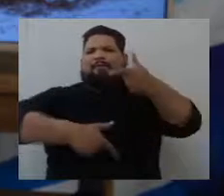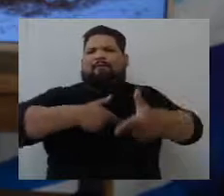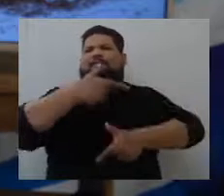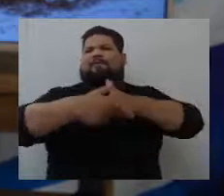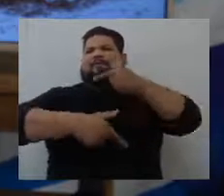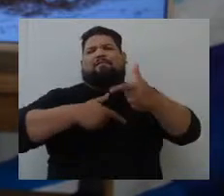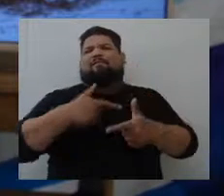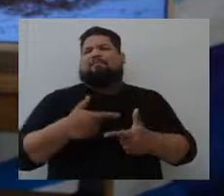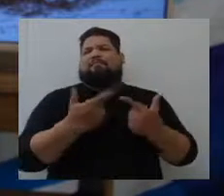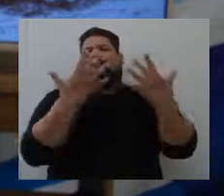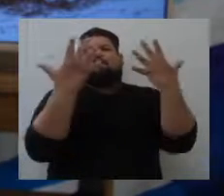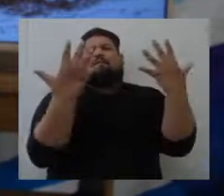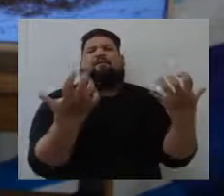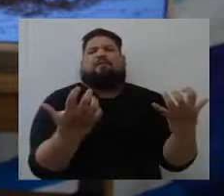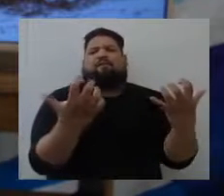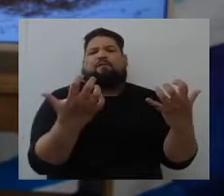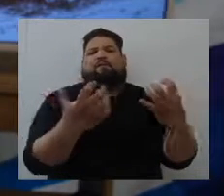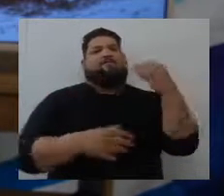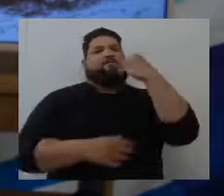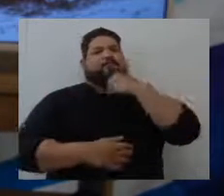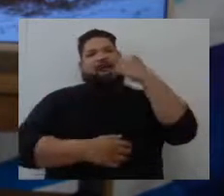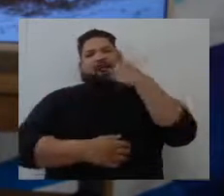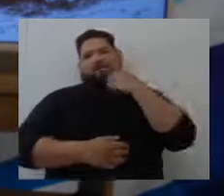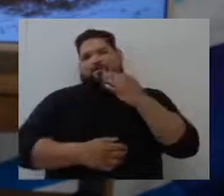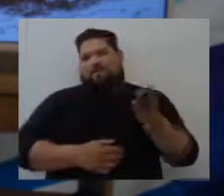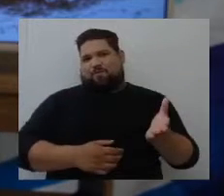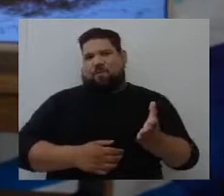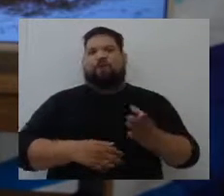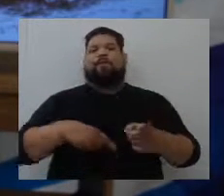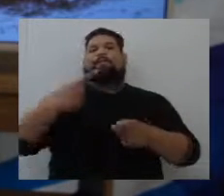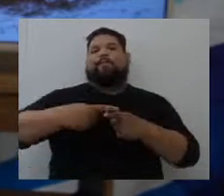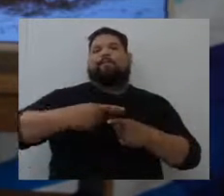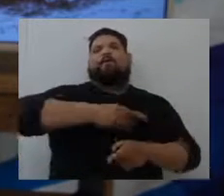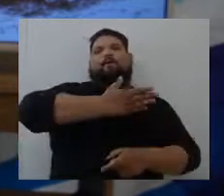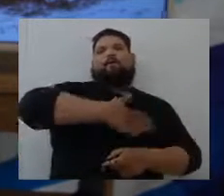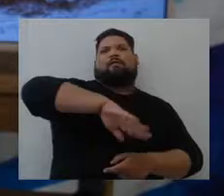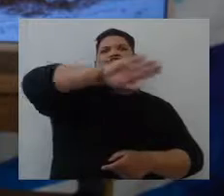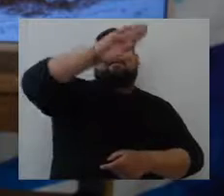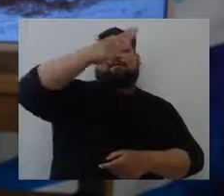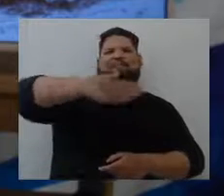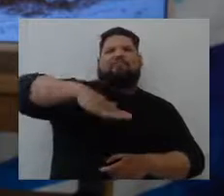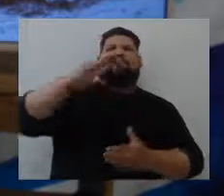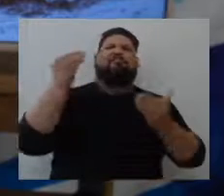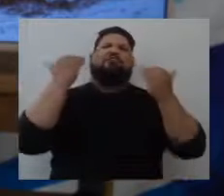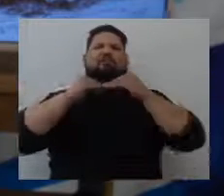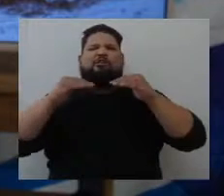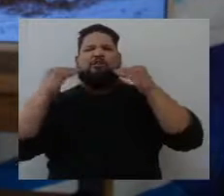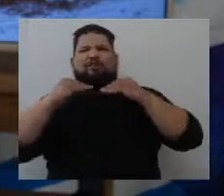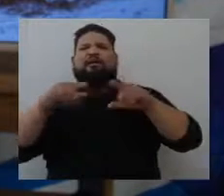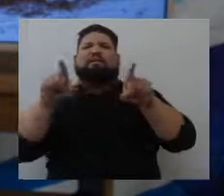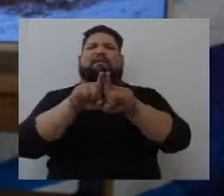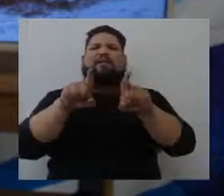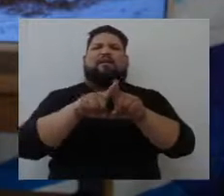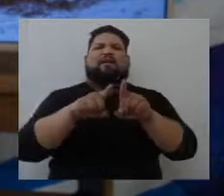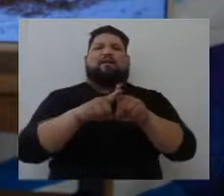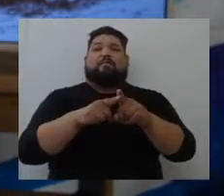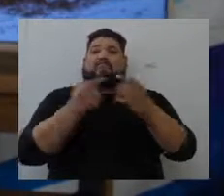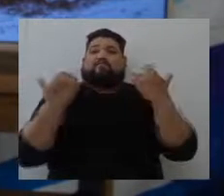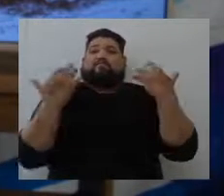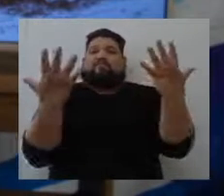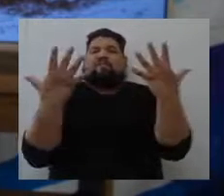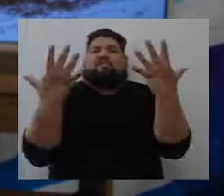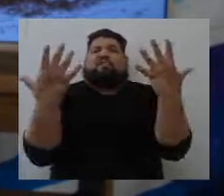pouco, devido às questões do relevo e da vegetação não